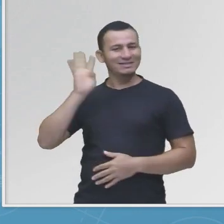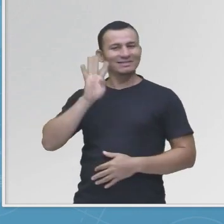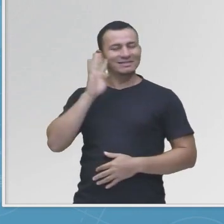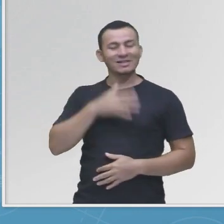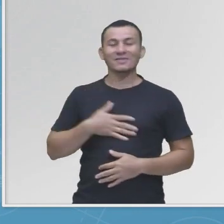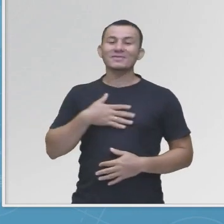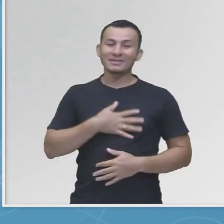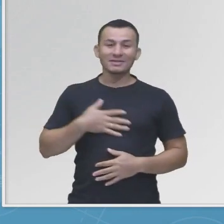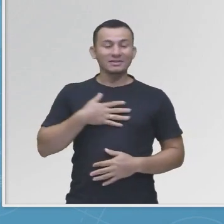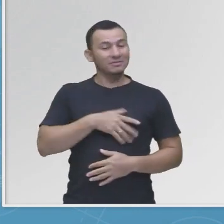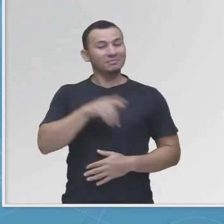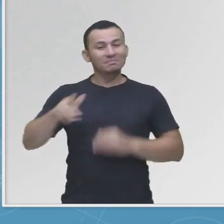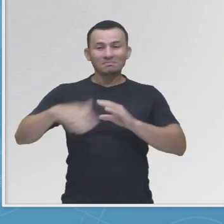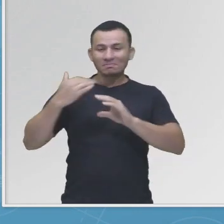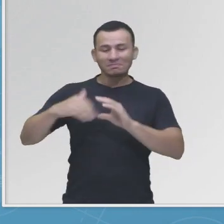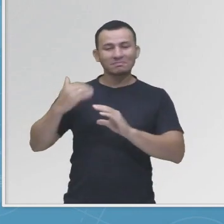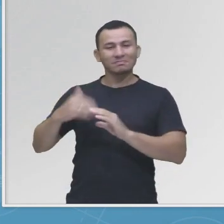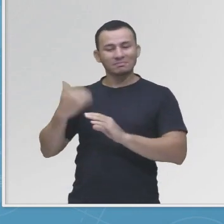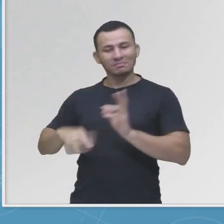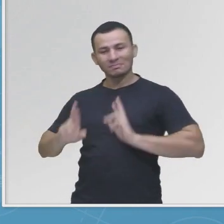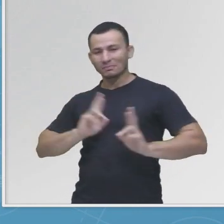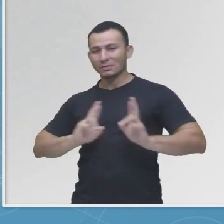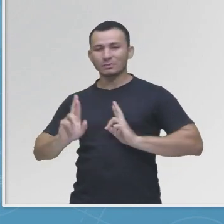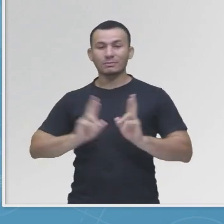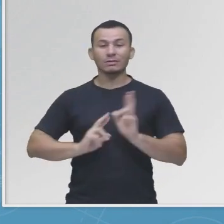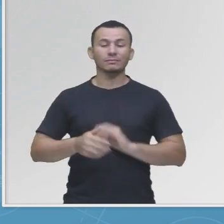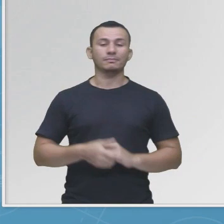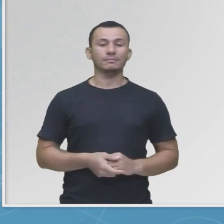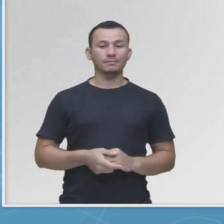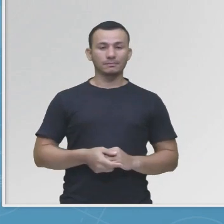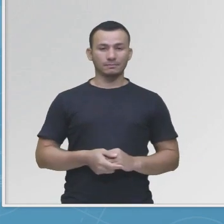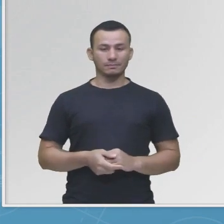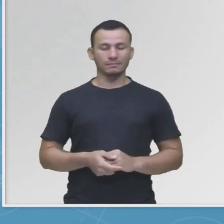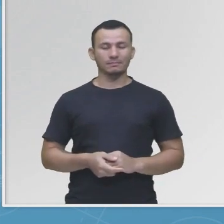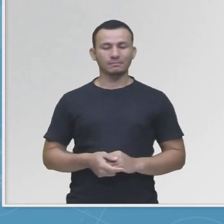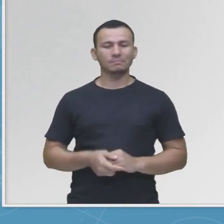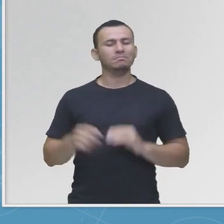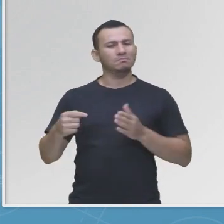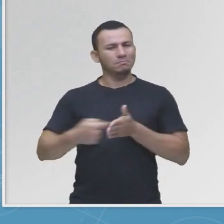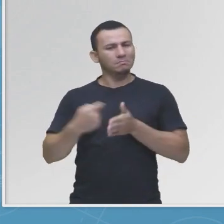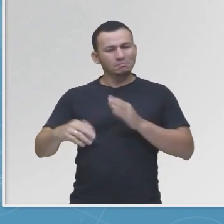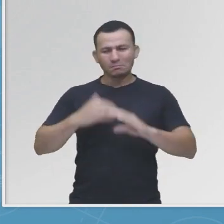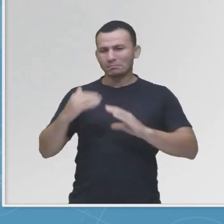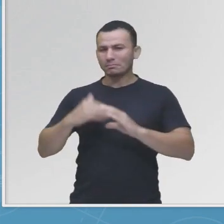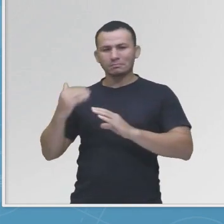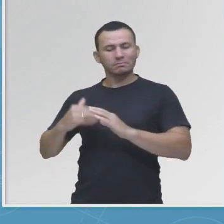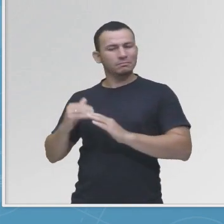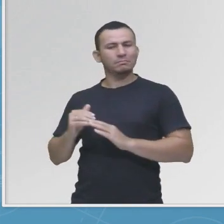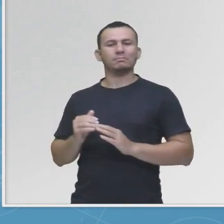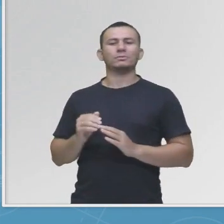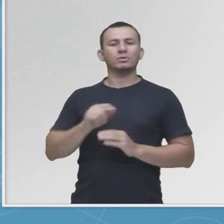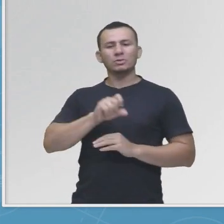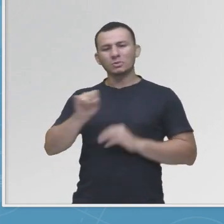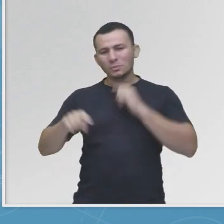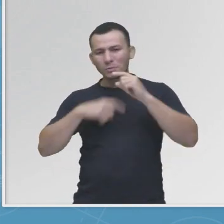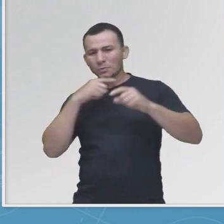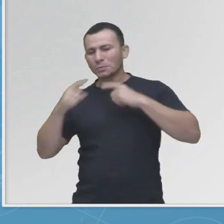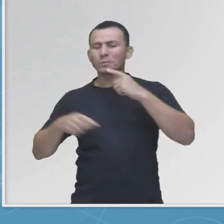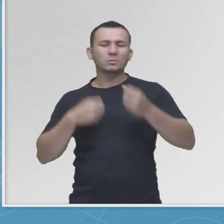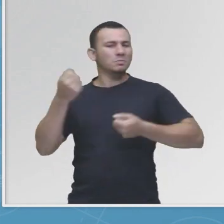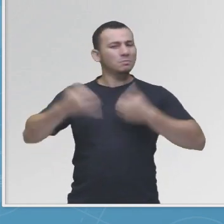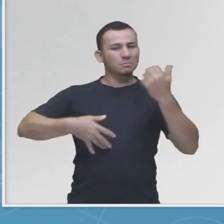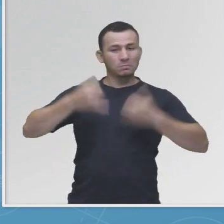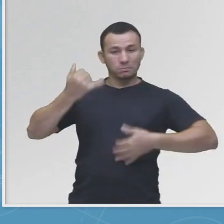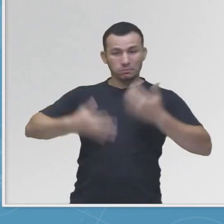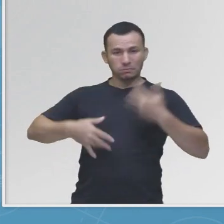isso é muito bom ver o pessoal trabalhando aí, né, respondendo aí as questões, né, esclarecendo suas dúvidas.